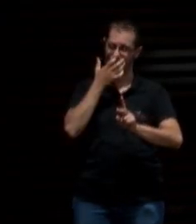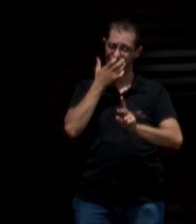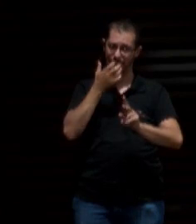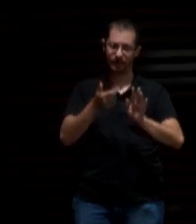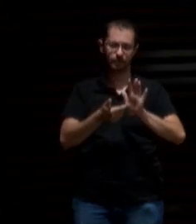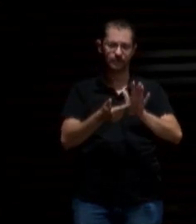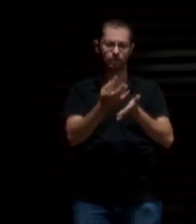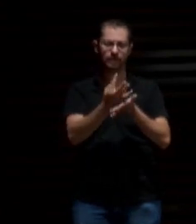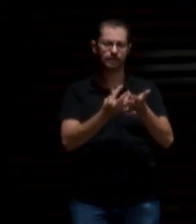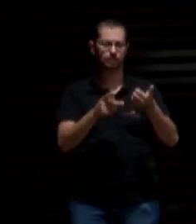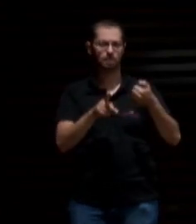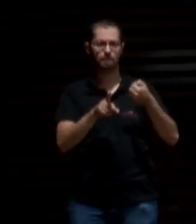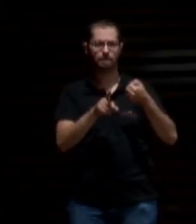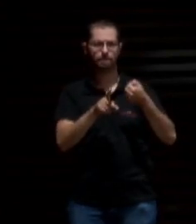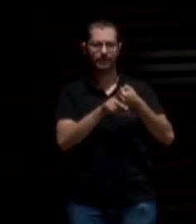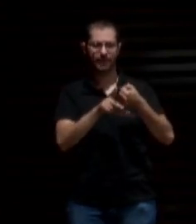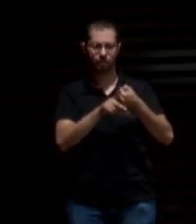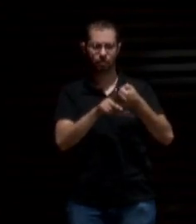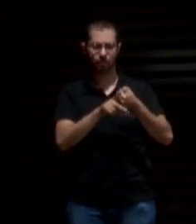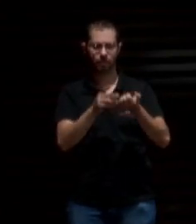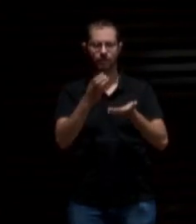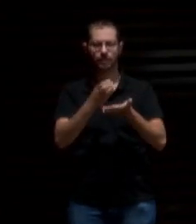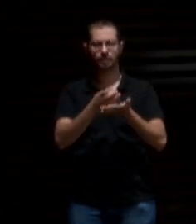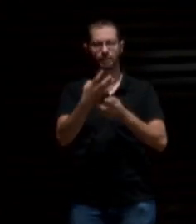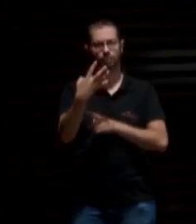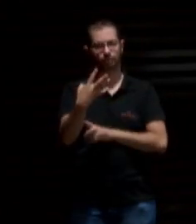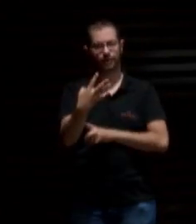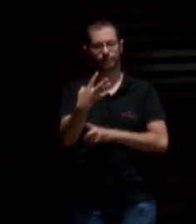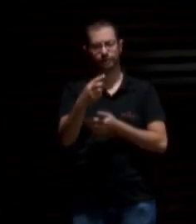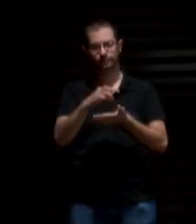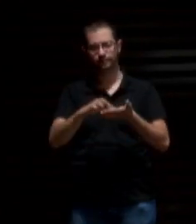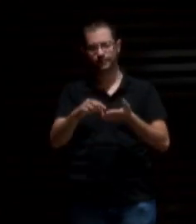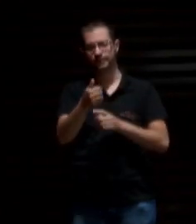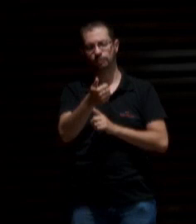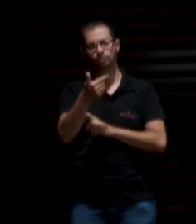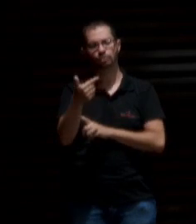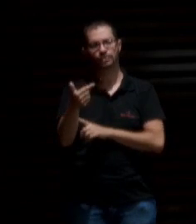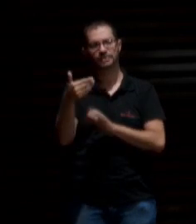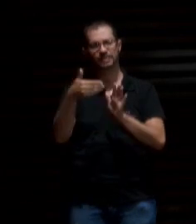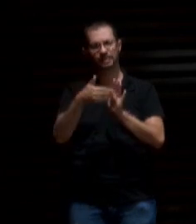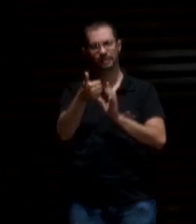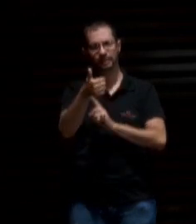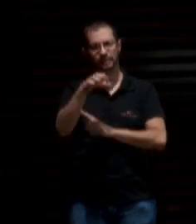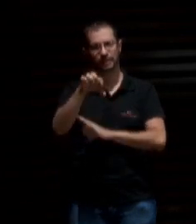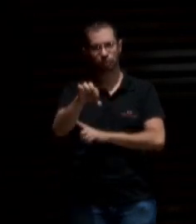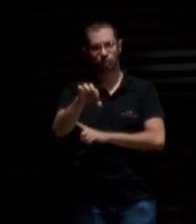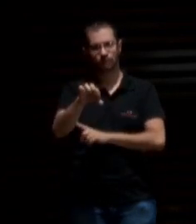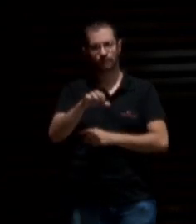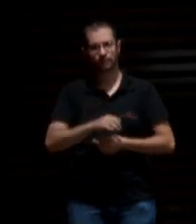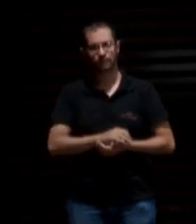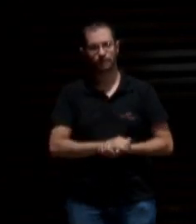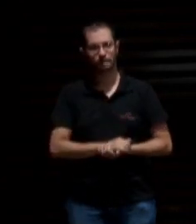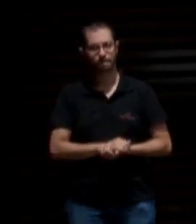primeira epístola de Pedro, capítulo 4, versículo 12 a 19. Essa epístola, meus